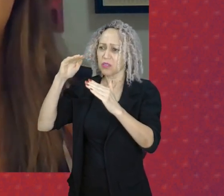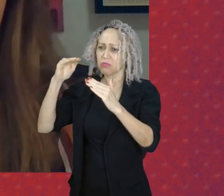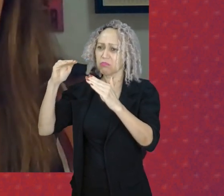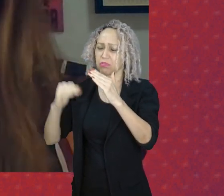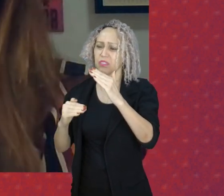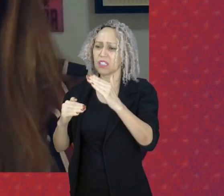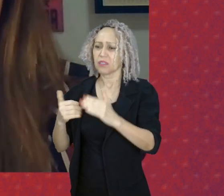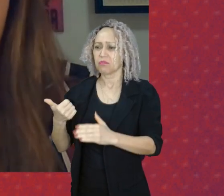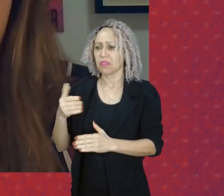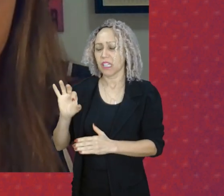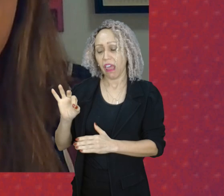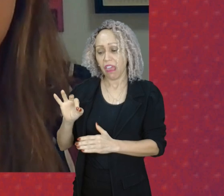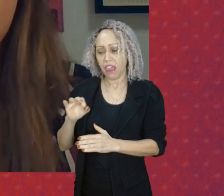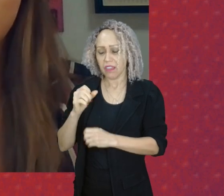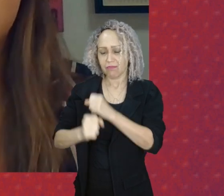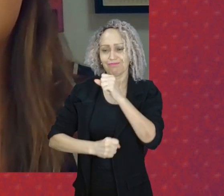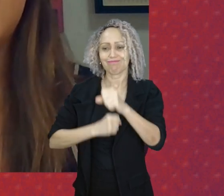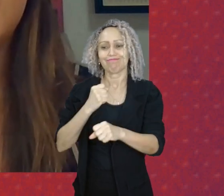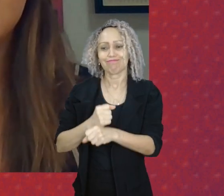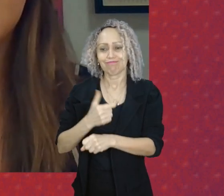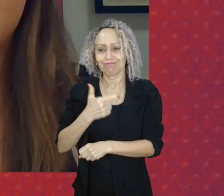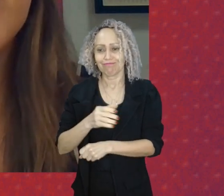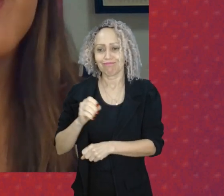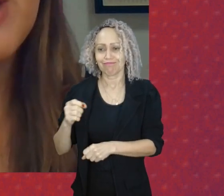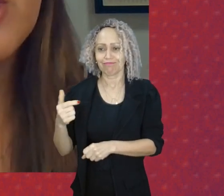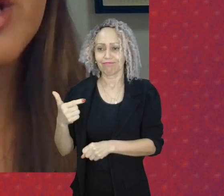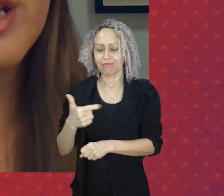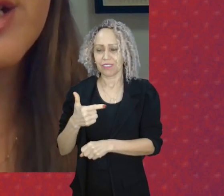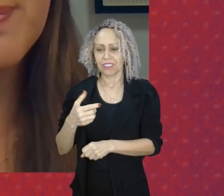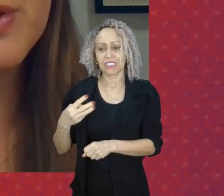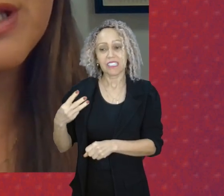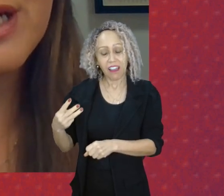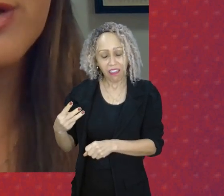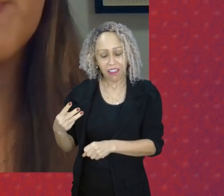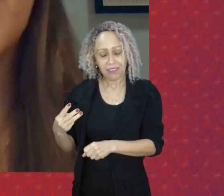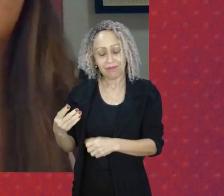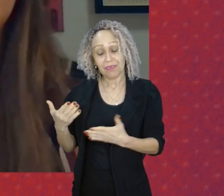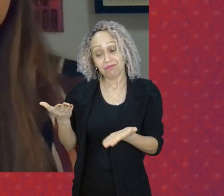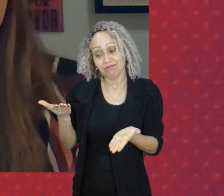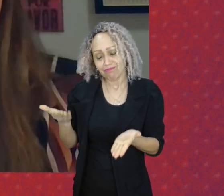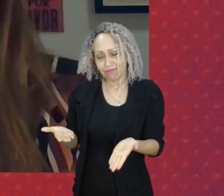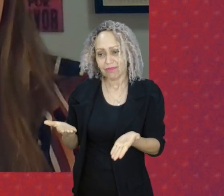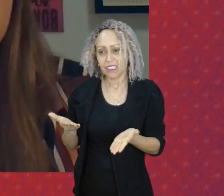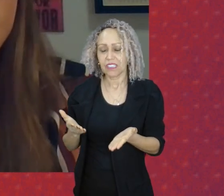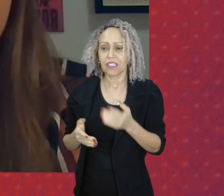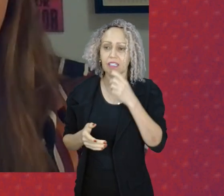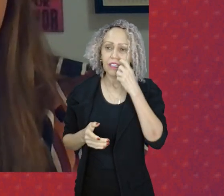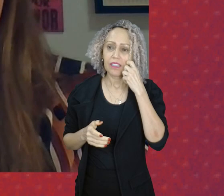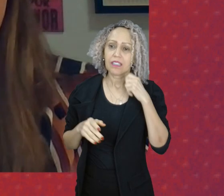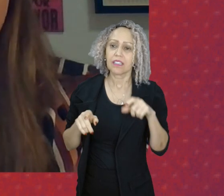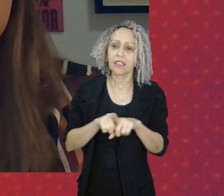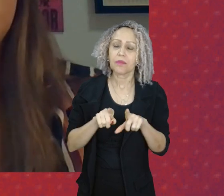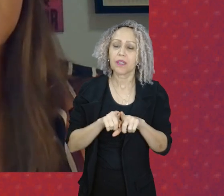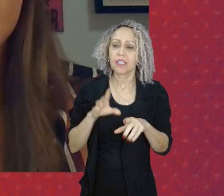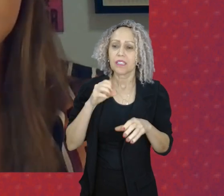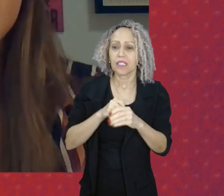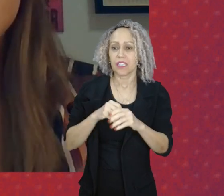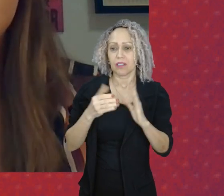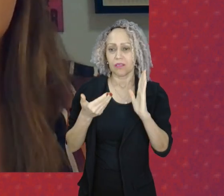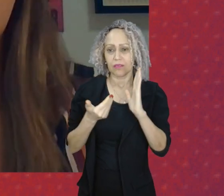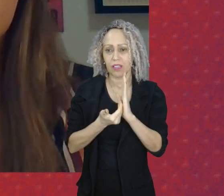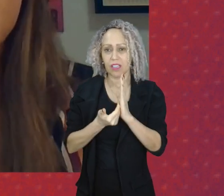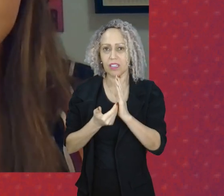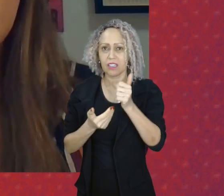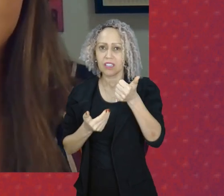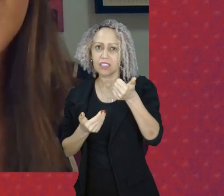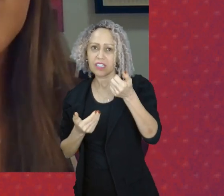que é das deputadas e dos deputados, a gente subiu somente de 15% para 18%, 17,7%. Então,